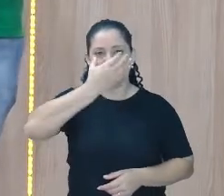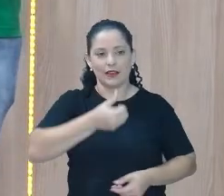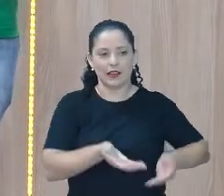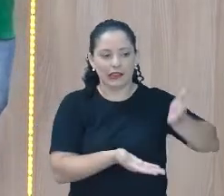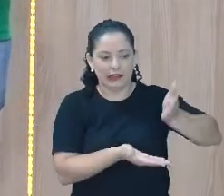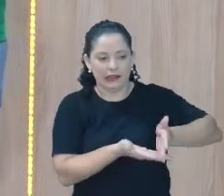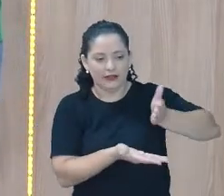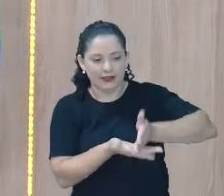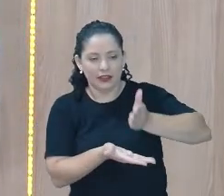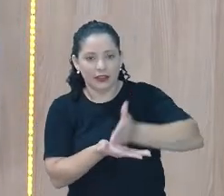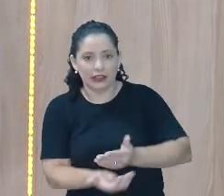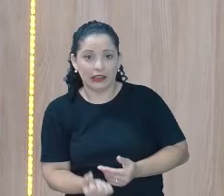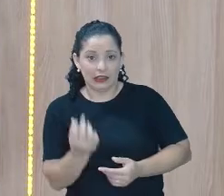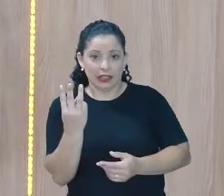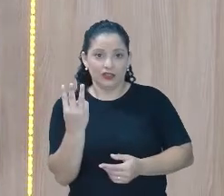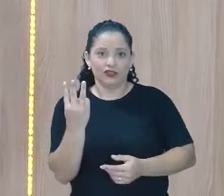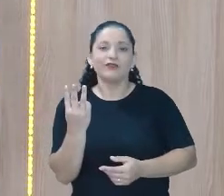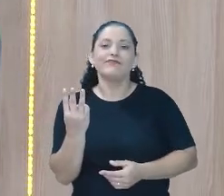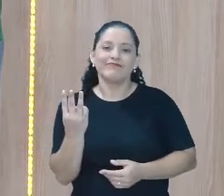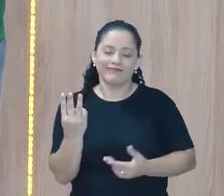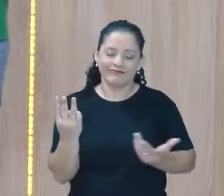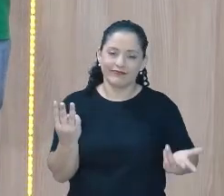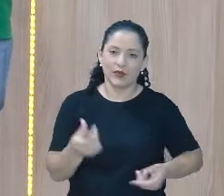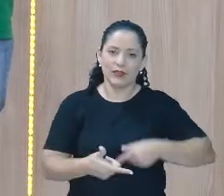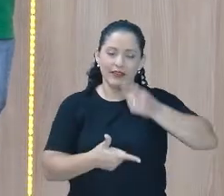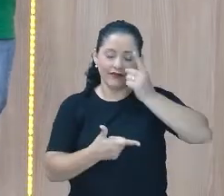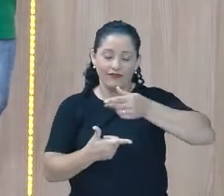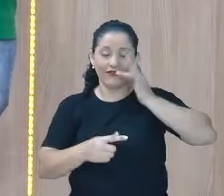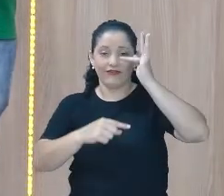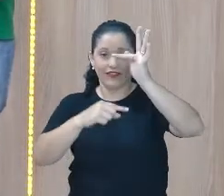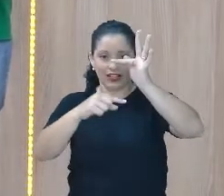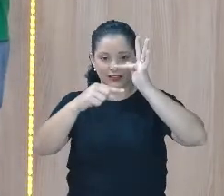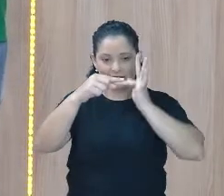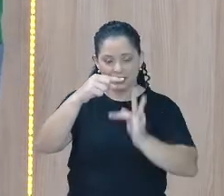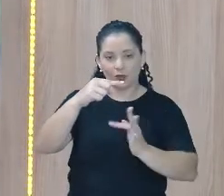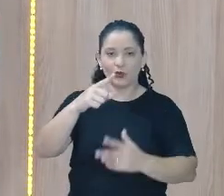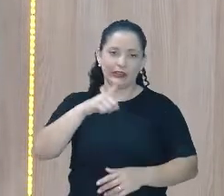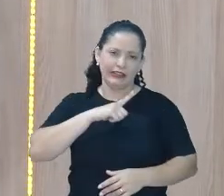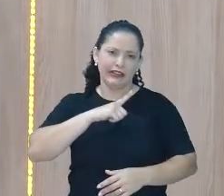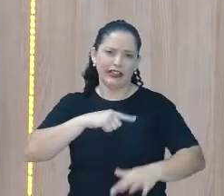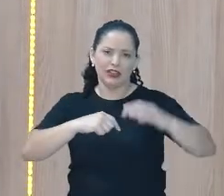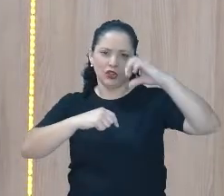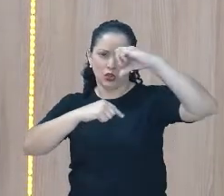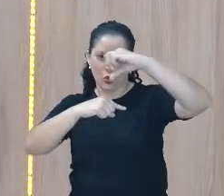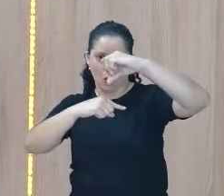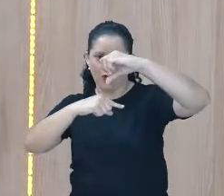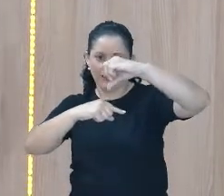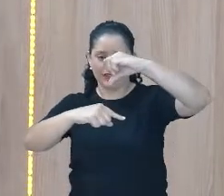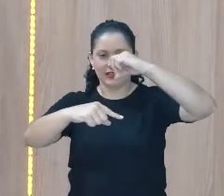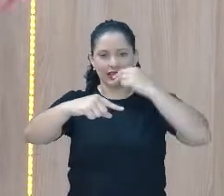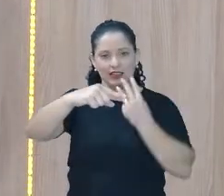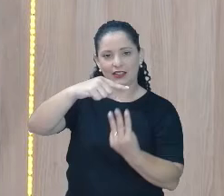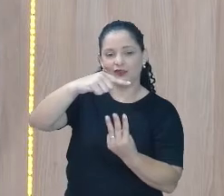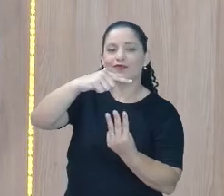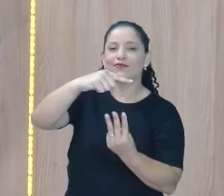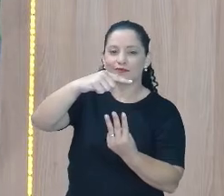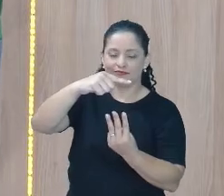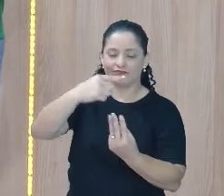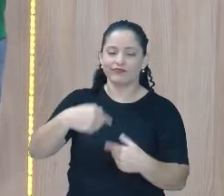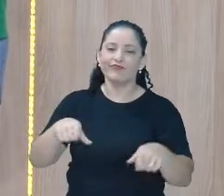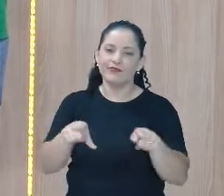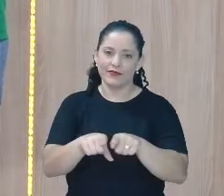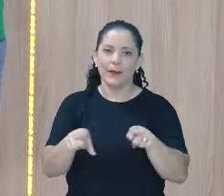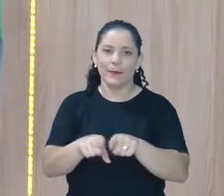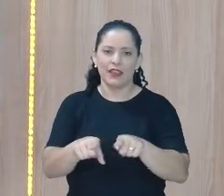3 pessoas. Então, essa fração aí, 9 sobre 3, tá? Que é uma divisão, também é uma